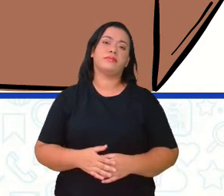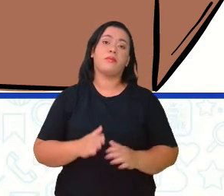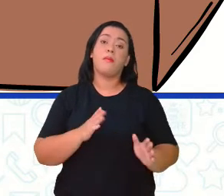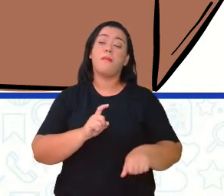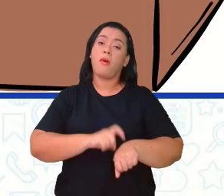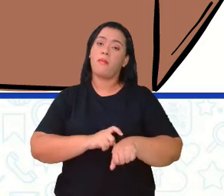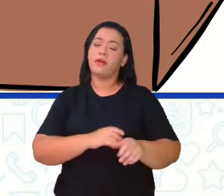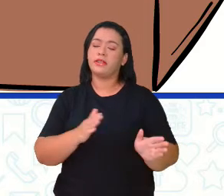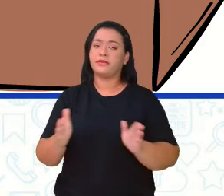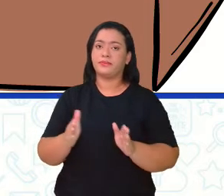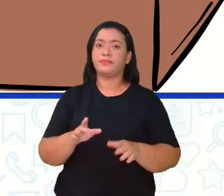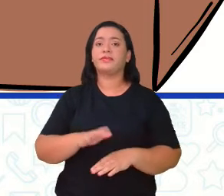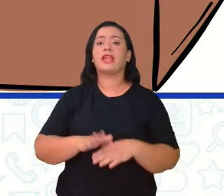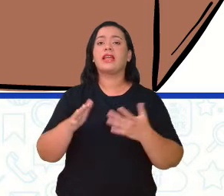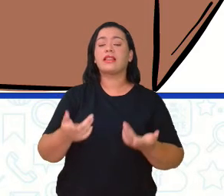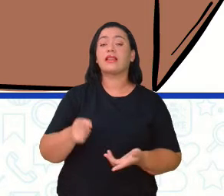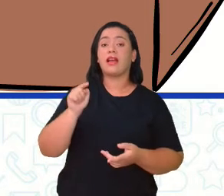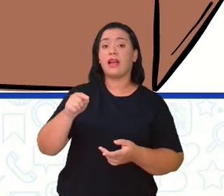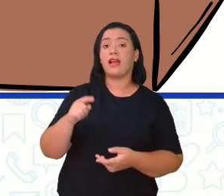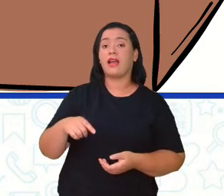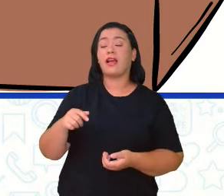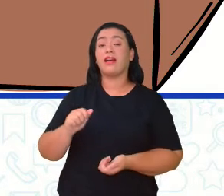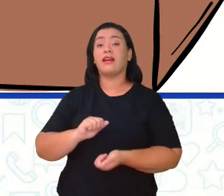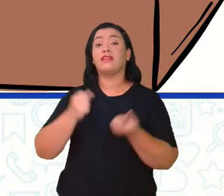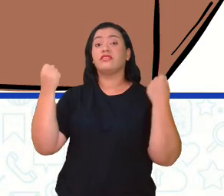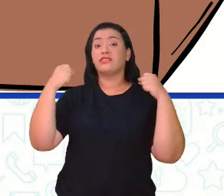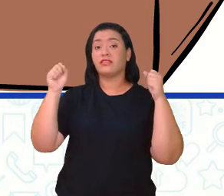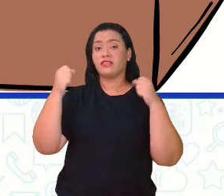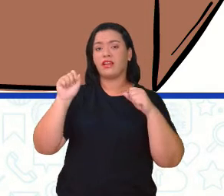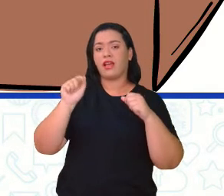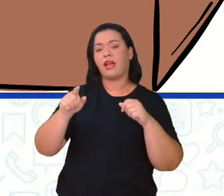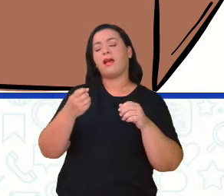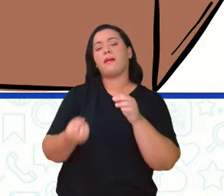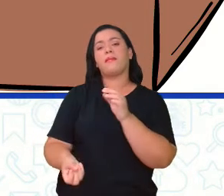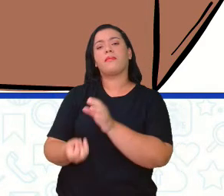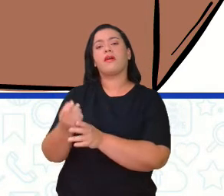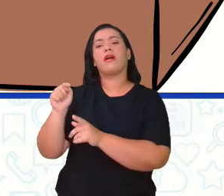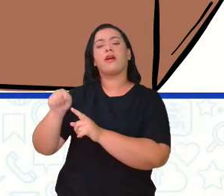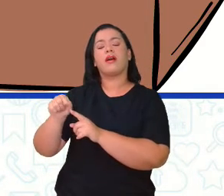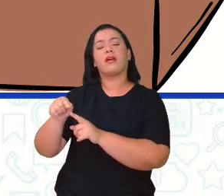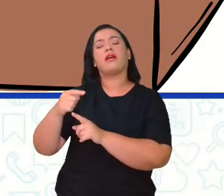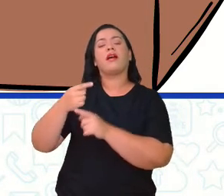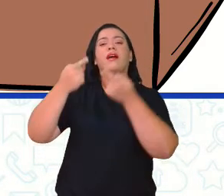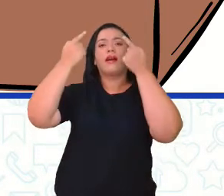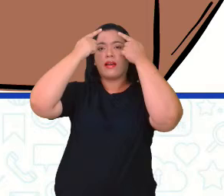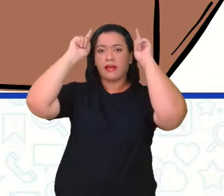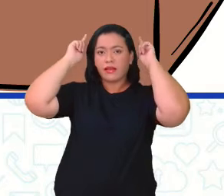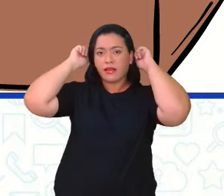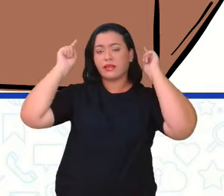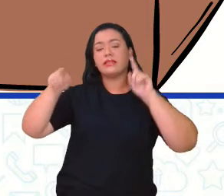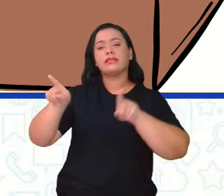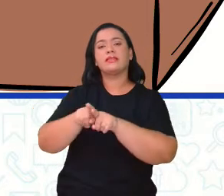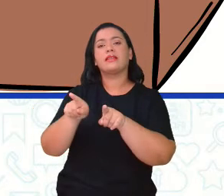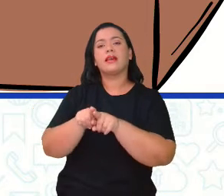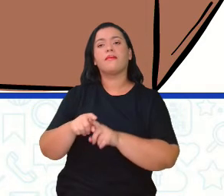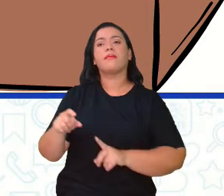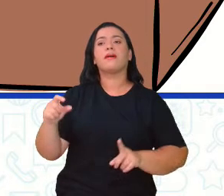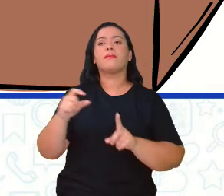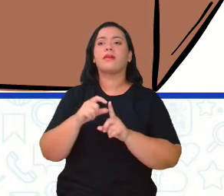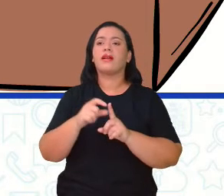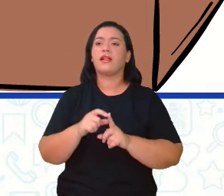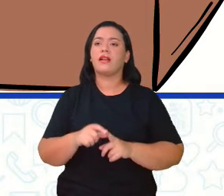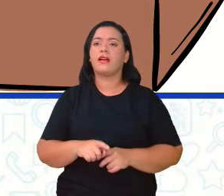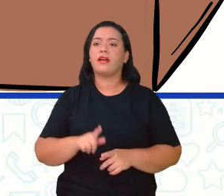à ginástica, né, ela vem de uma origem grega e aí também se origina da palavra